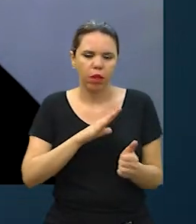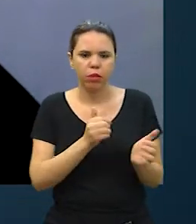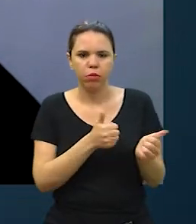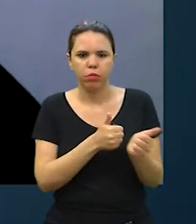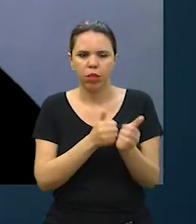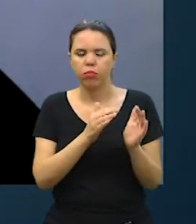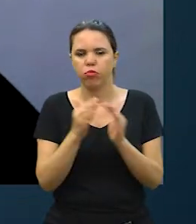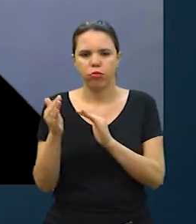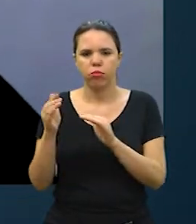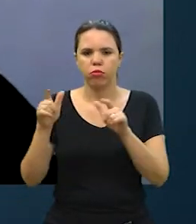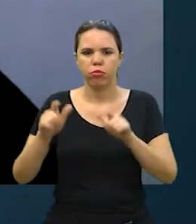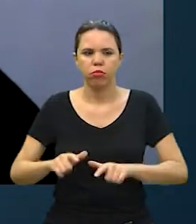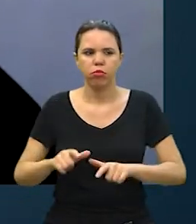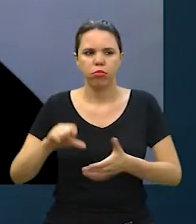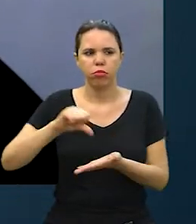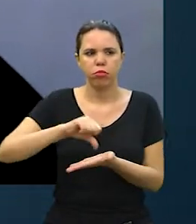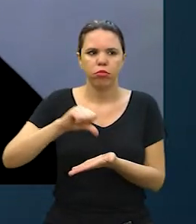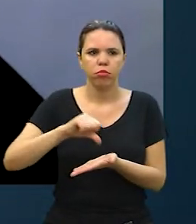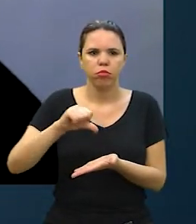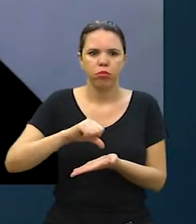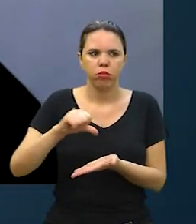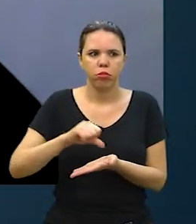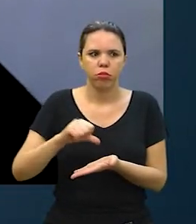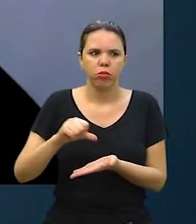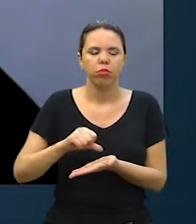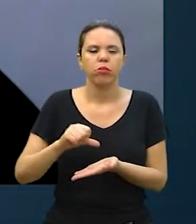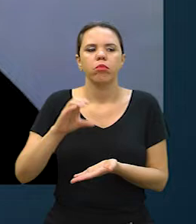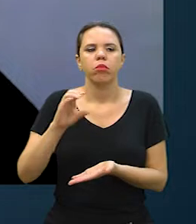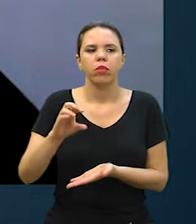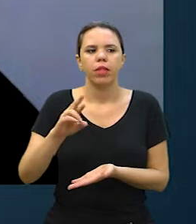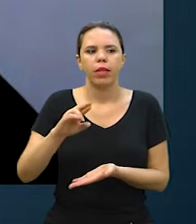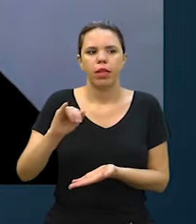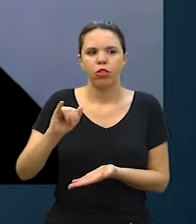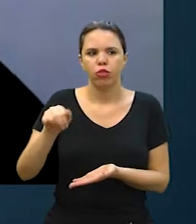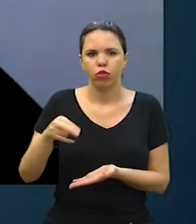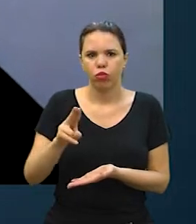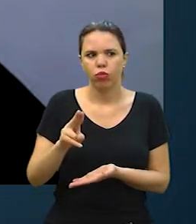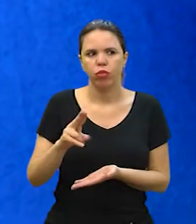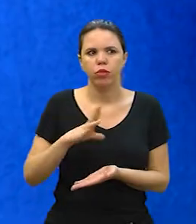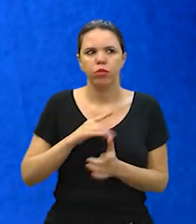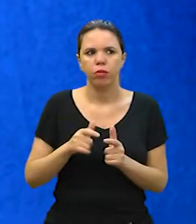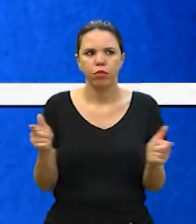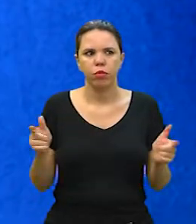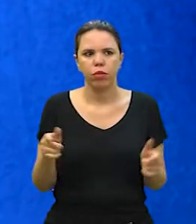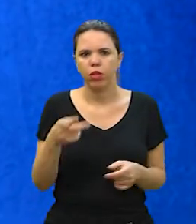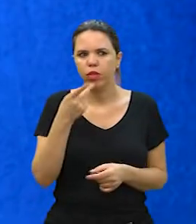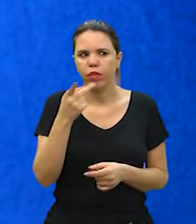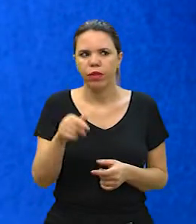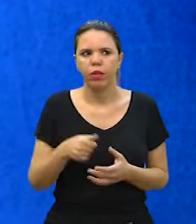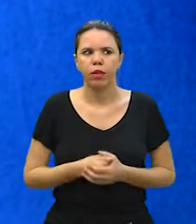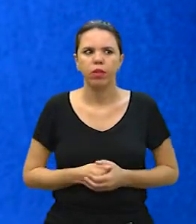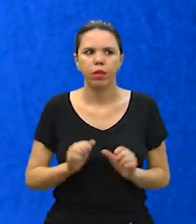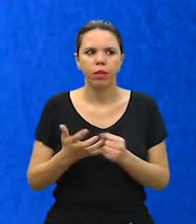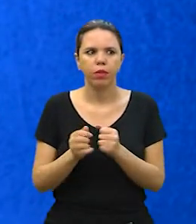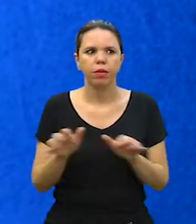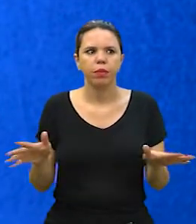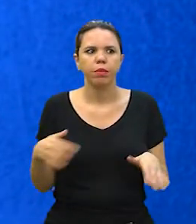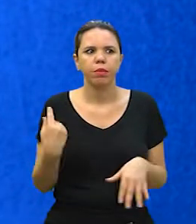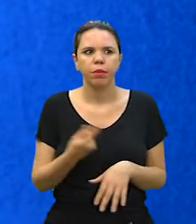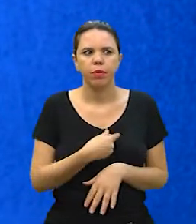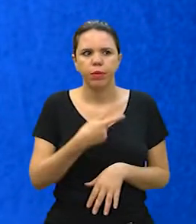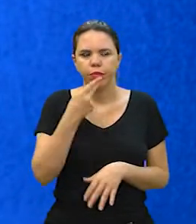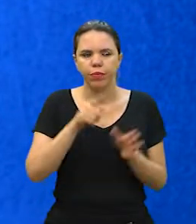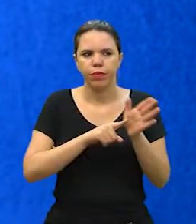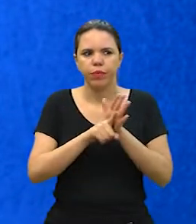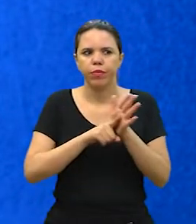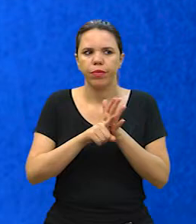Crato, é uma região do Crajubá lá, é uma região metropolitana. Você mencionou a pandemia e quando a gente